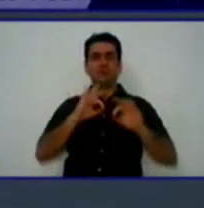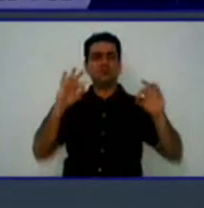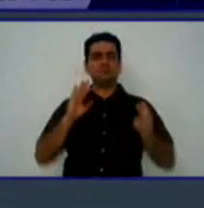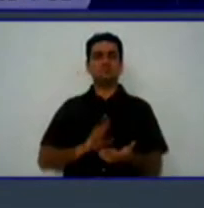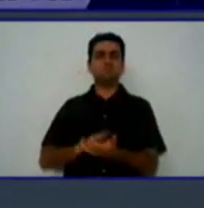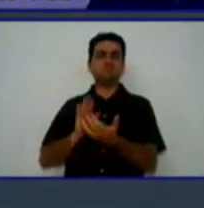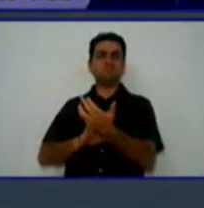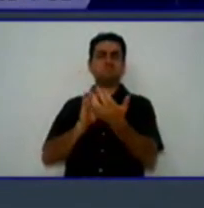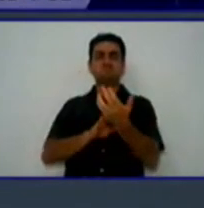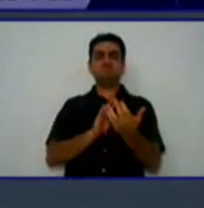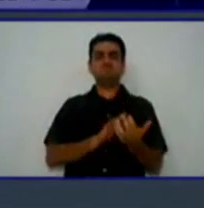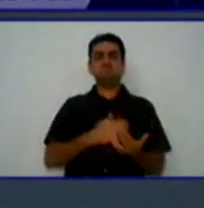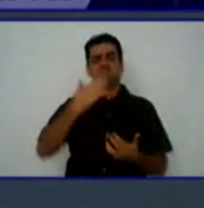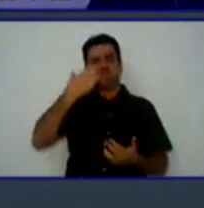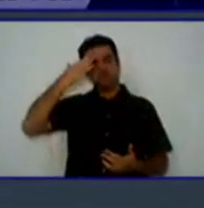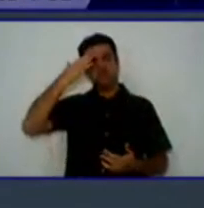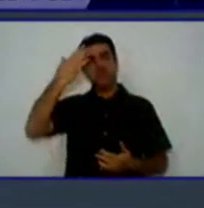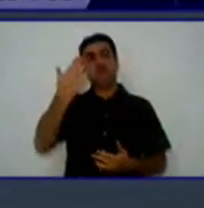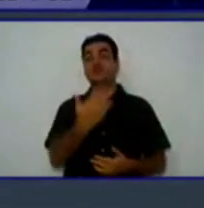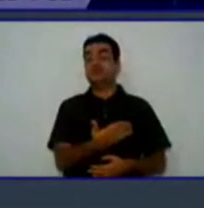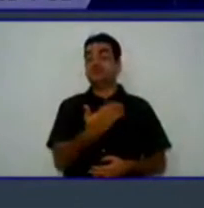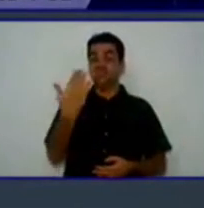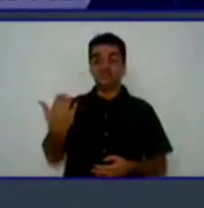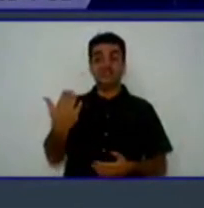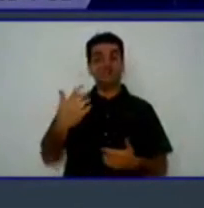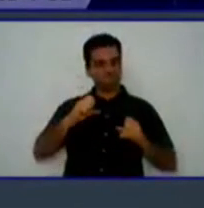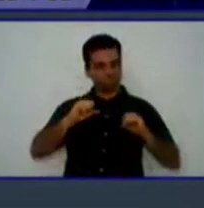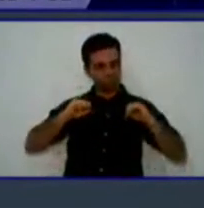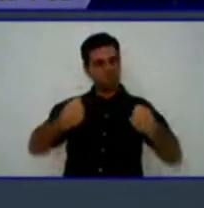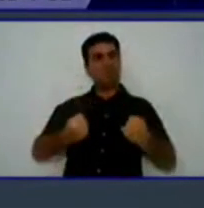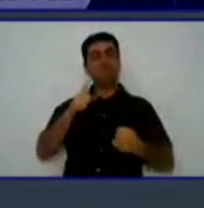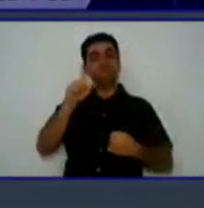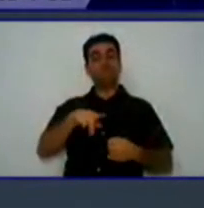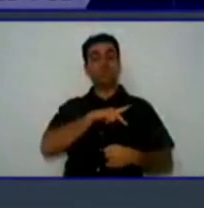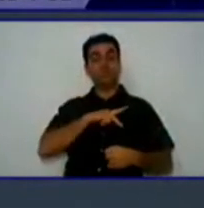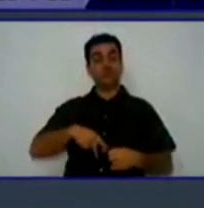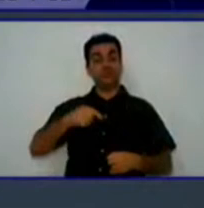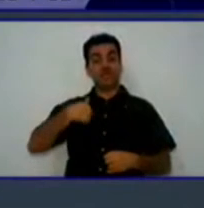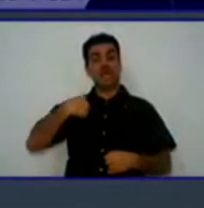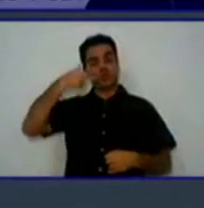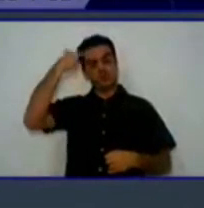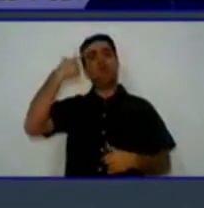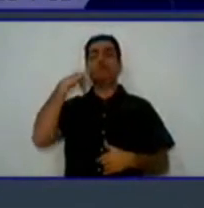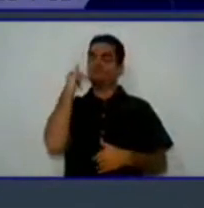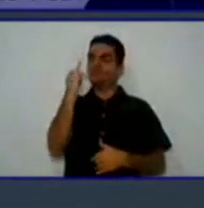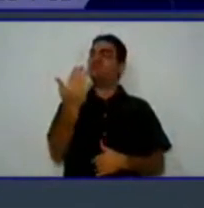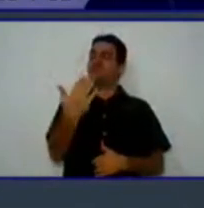parabéns, muito grato em nome do presidente, em nome de todo o tribunal.